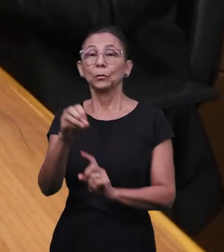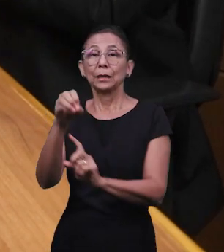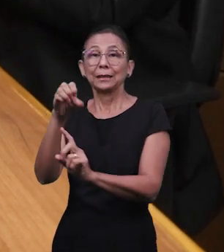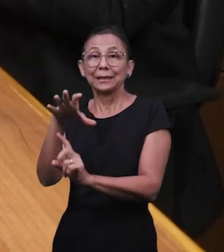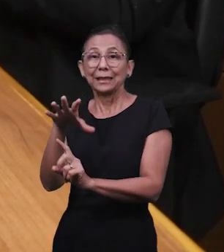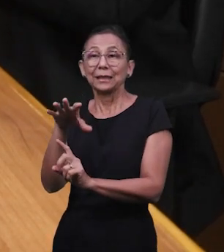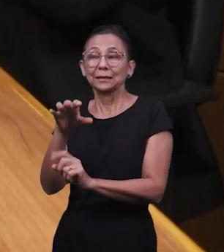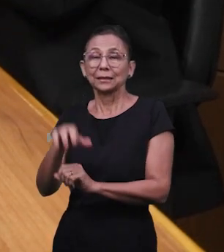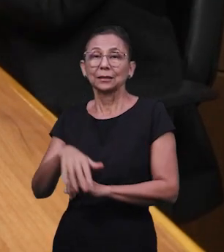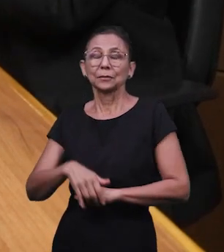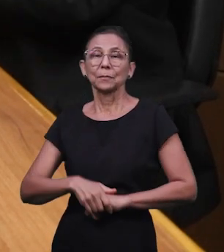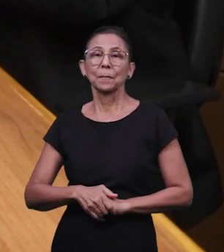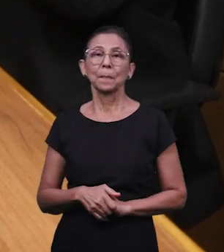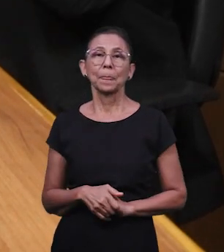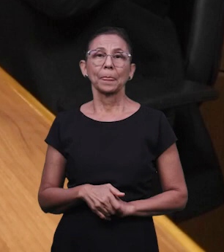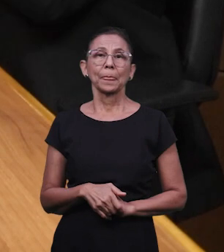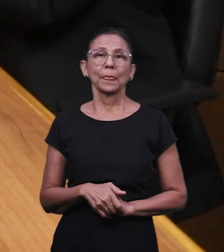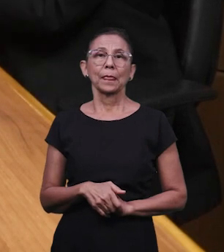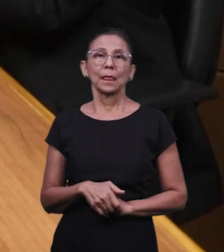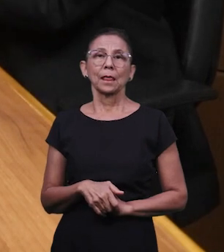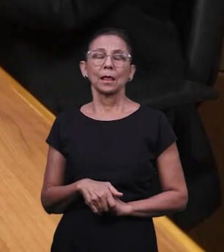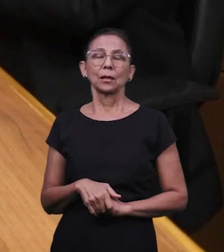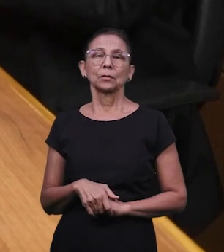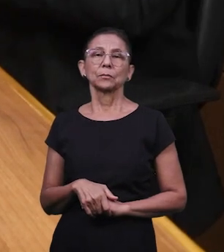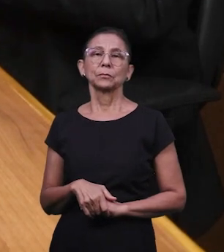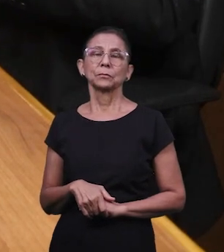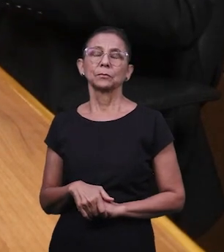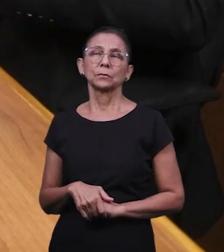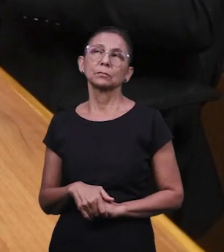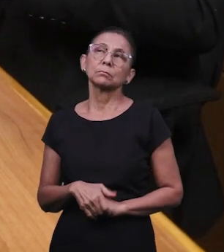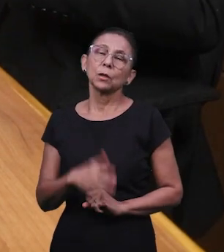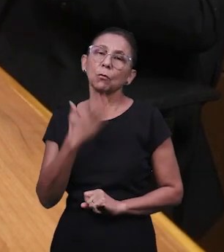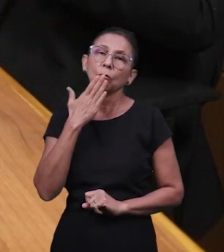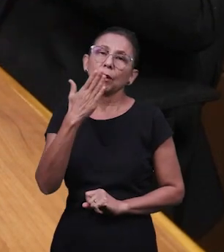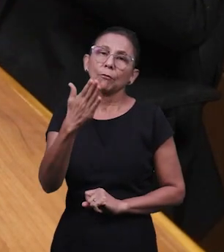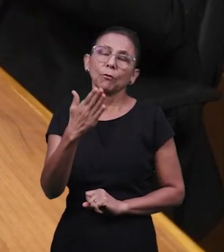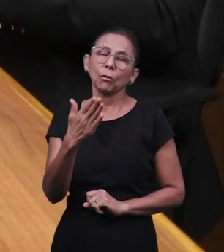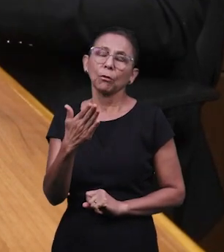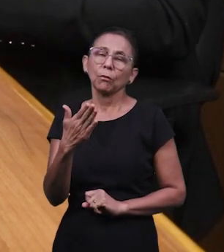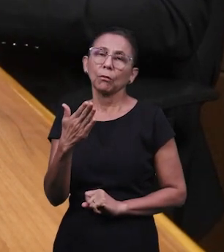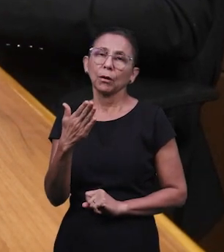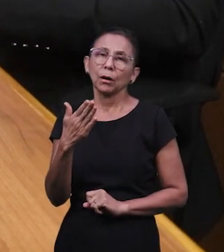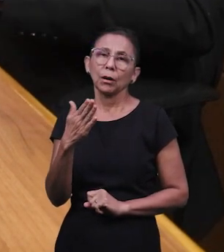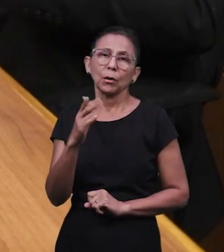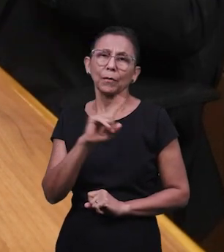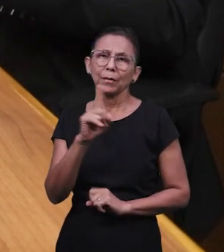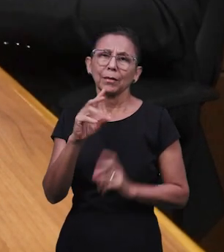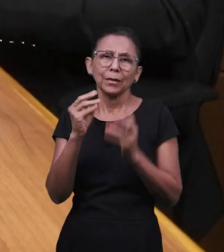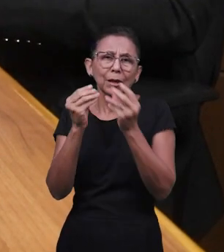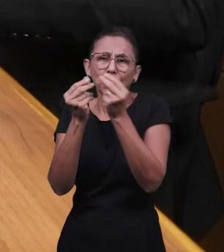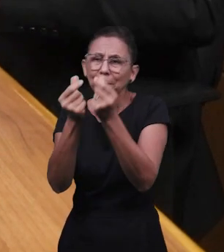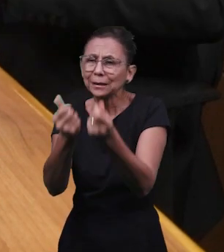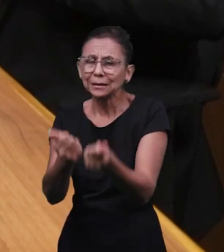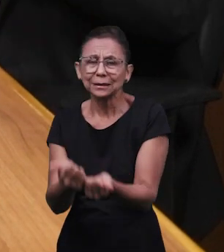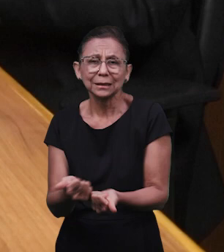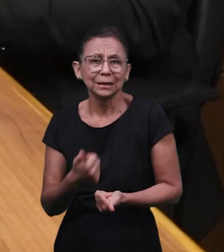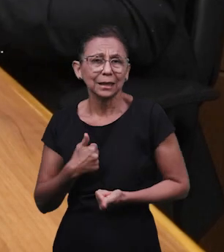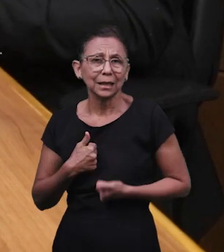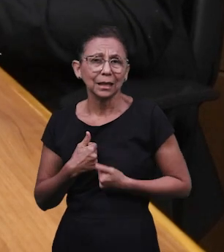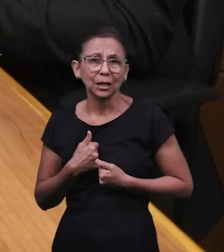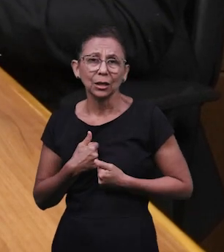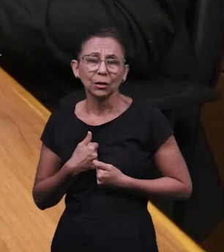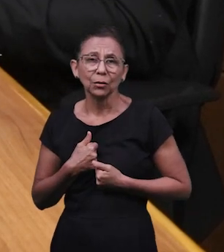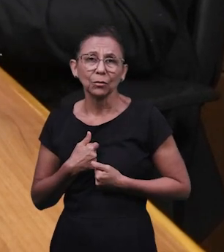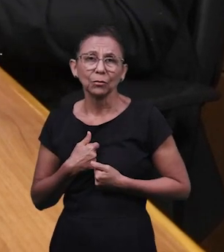é graça de favor. Ser de graça, de favor imerecido. Isso. Entendeu? De algo que foi dado sem que merecêssemos, sem que precisasse fazer nada